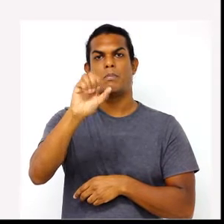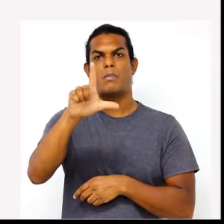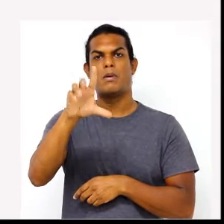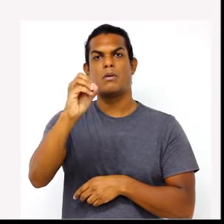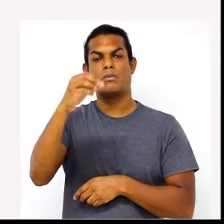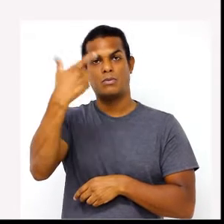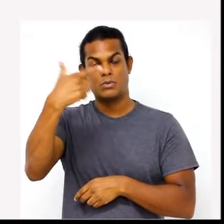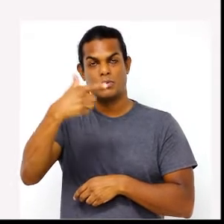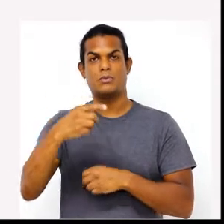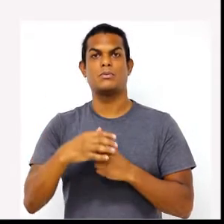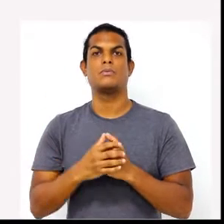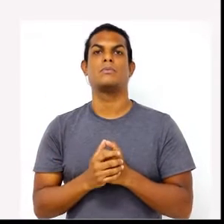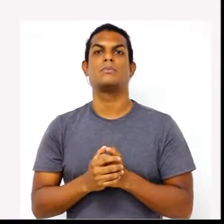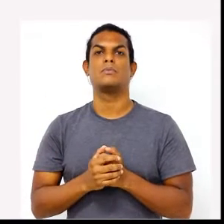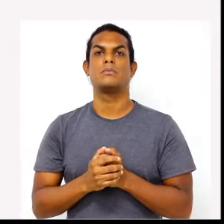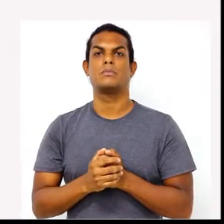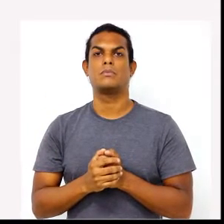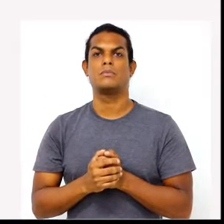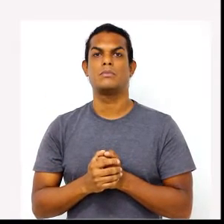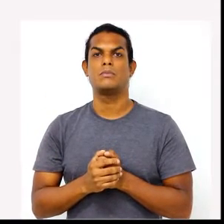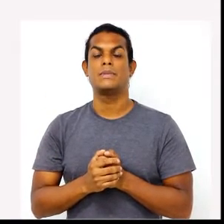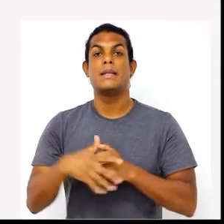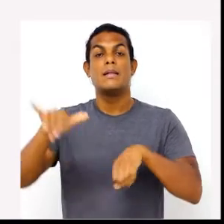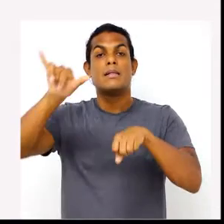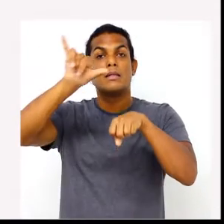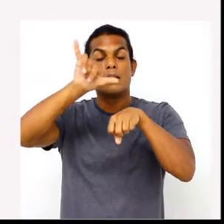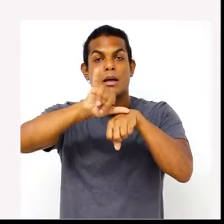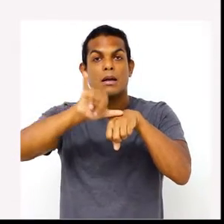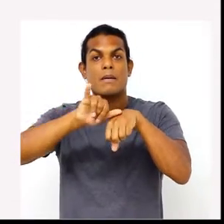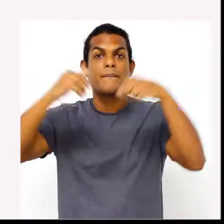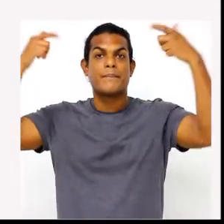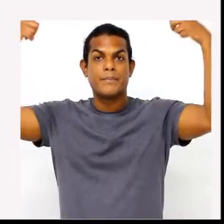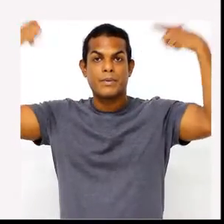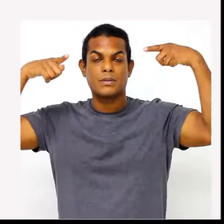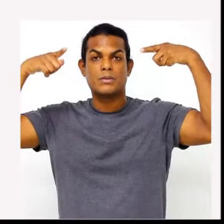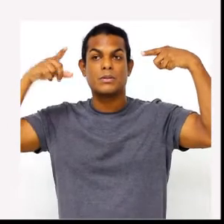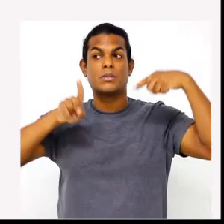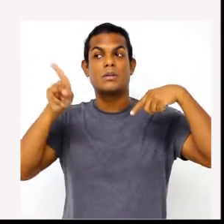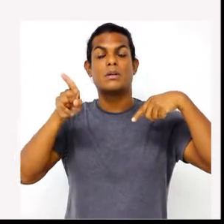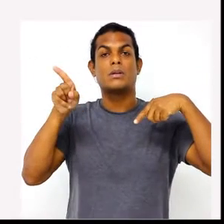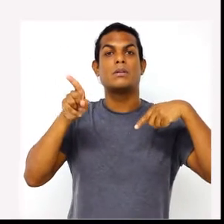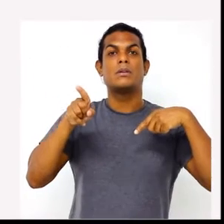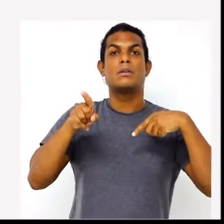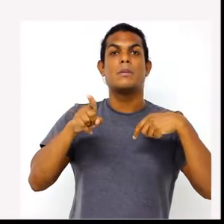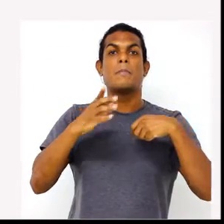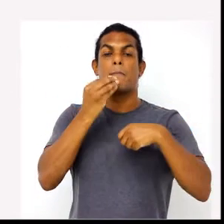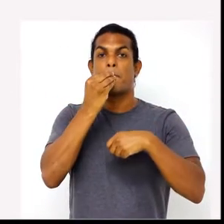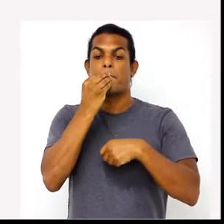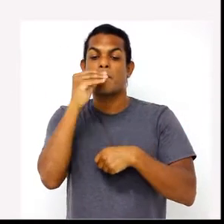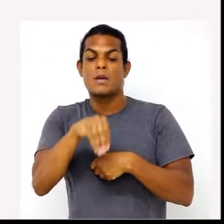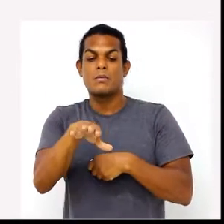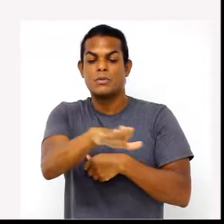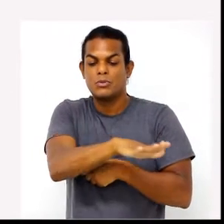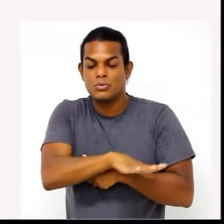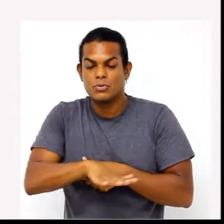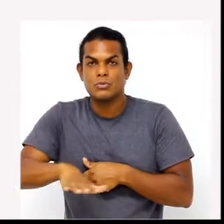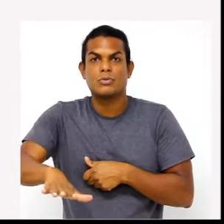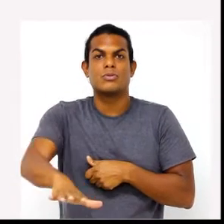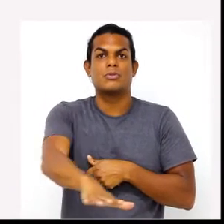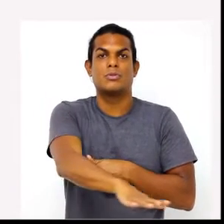Certo. Quando mais adiante, nós temos na capital mexicana, Sua Santidade beijou o